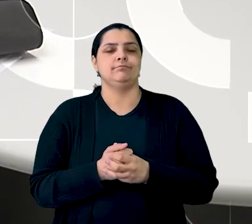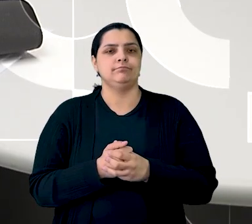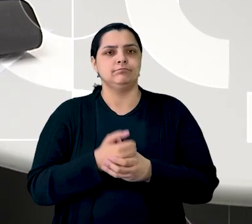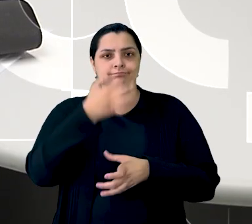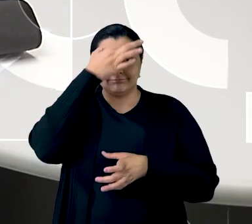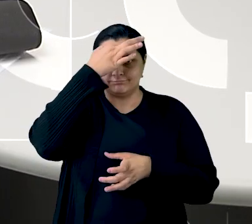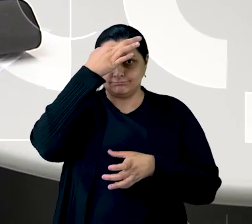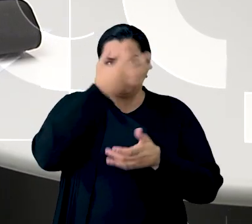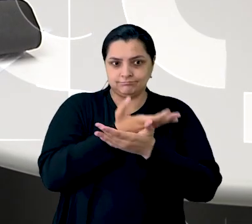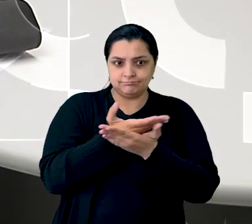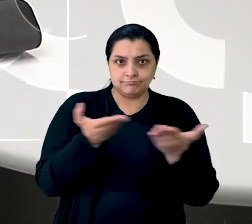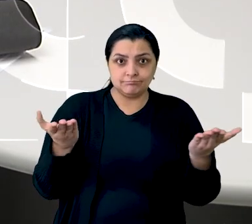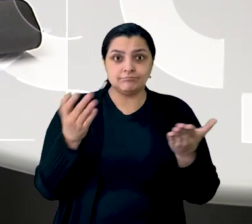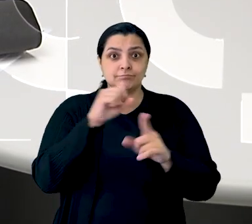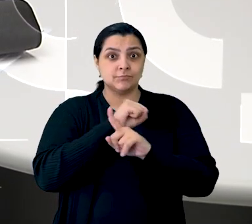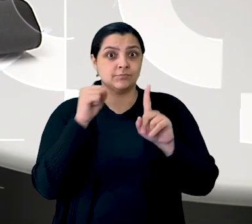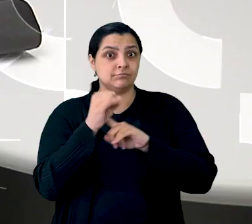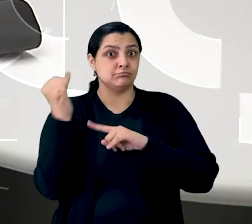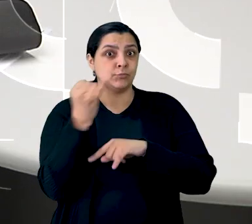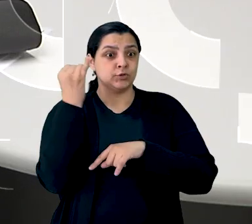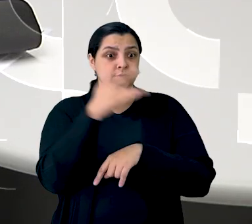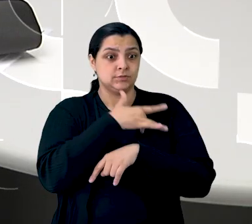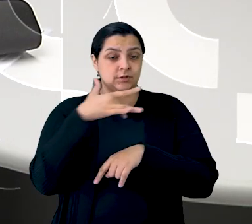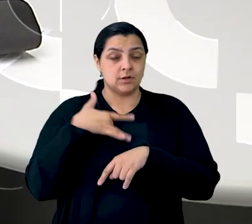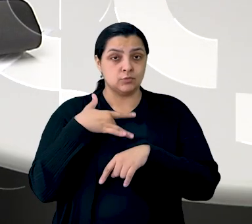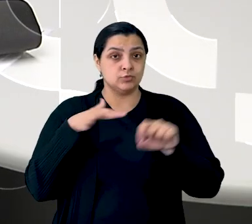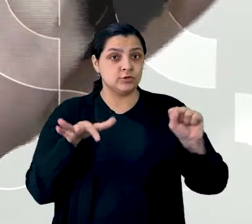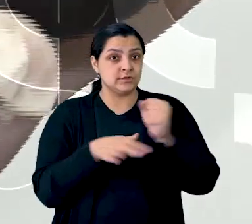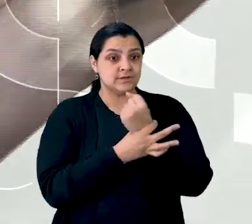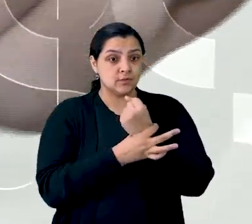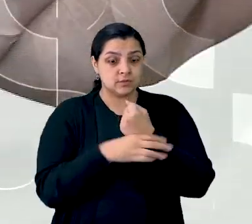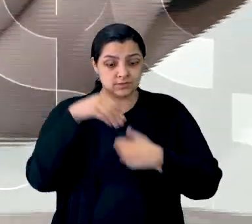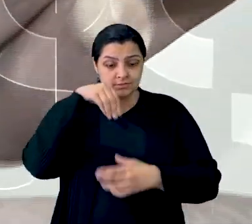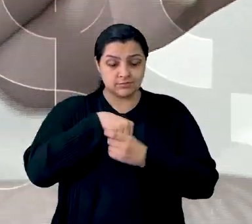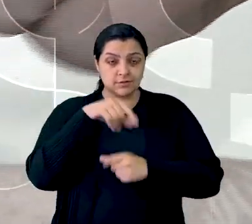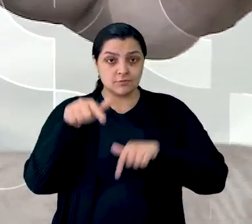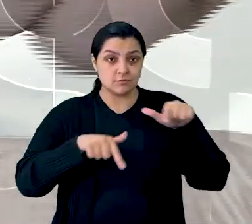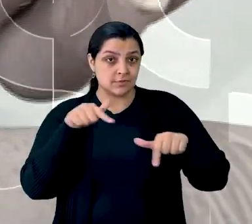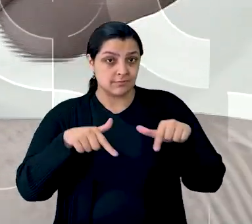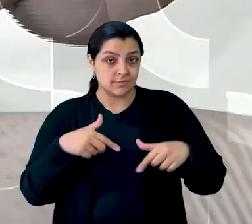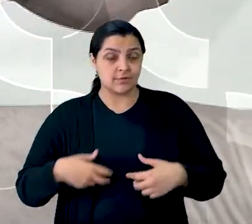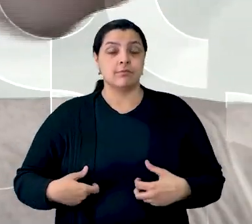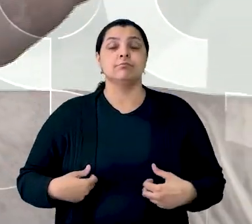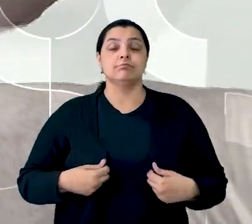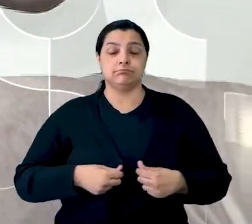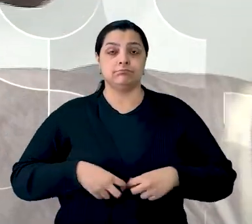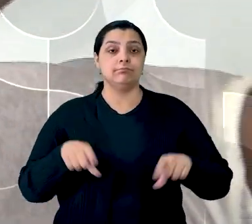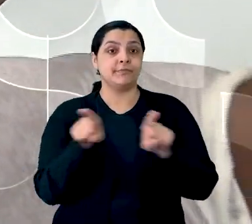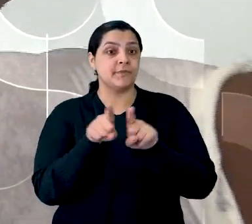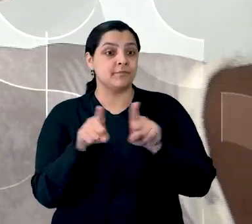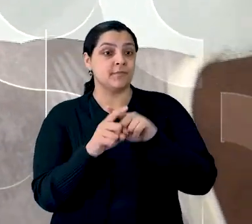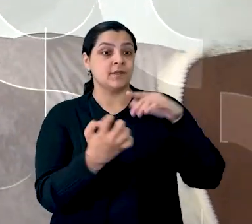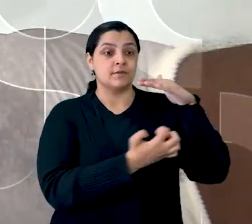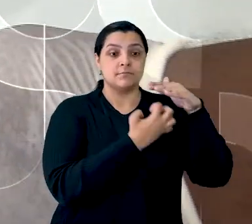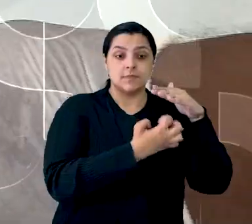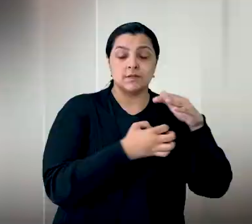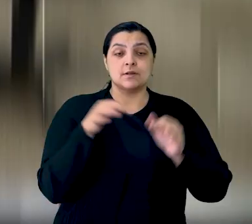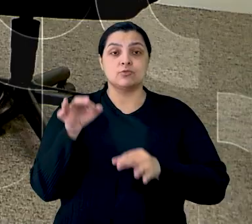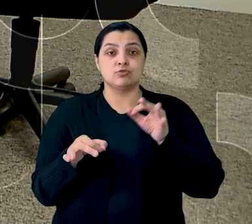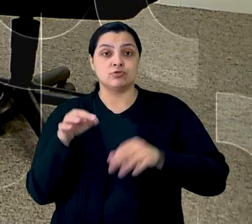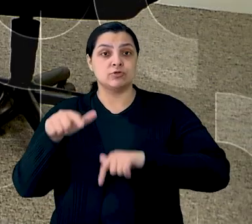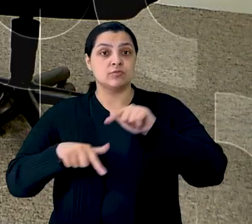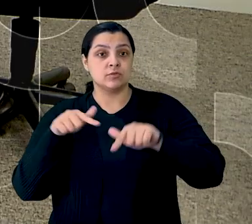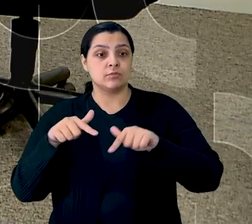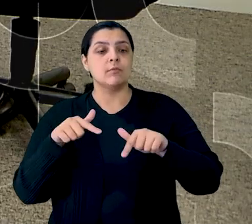Para conscientizar a sociedade sobre a importância da saúde e da segurança no exercício das atividades profissionais, sobretudo as empresas,